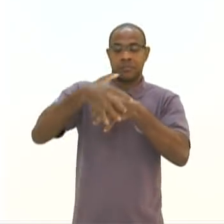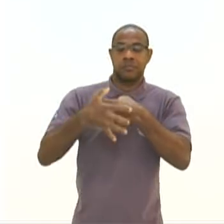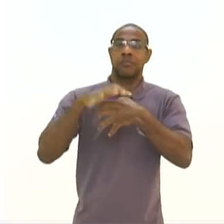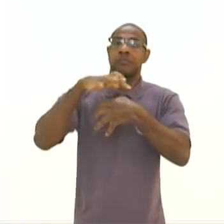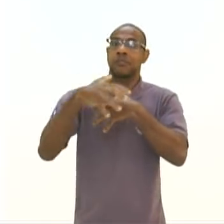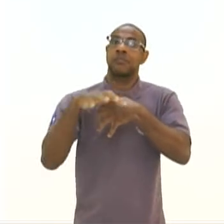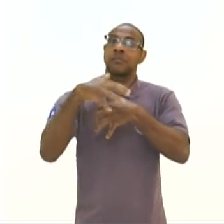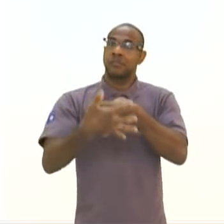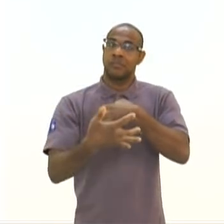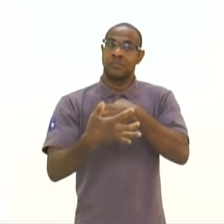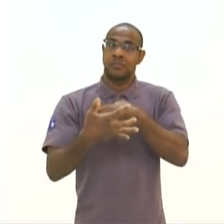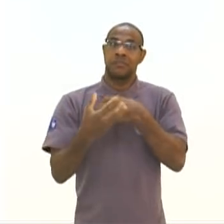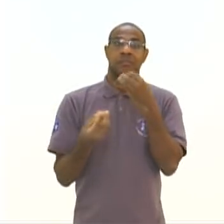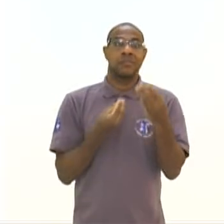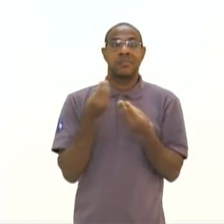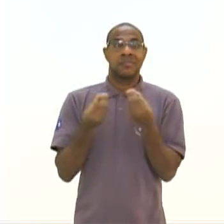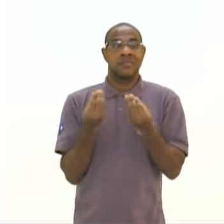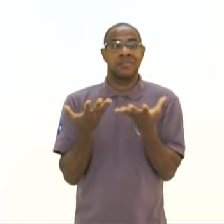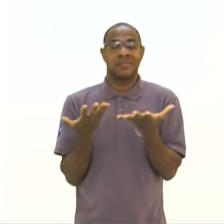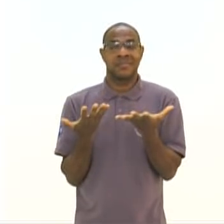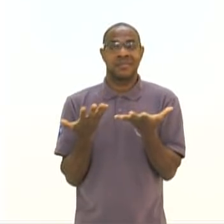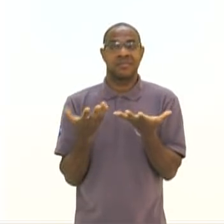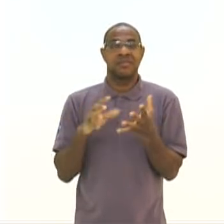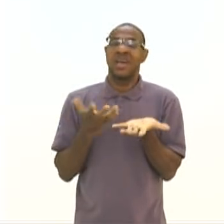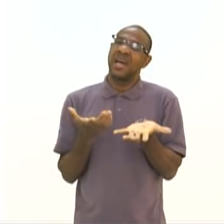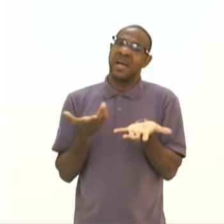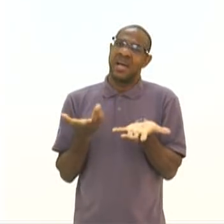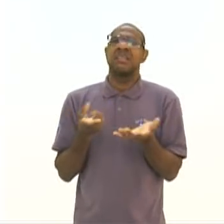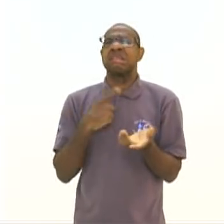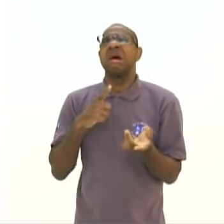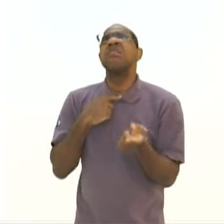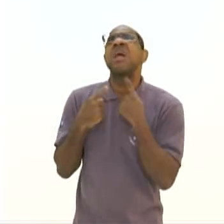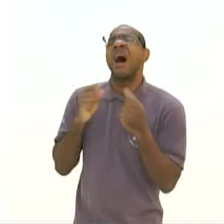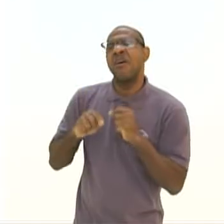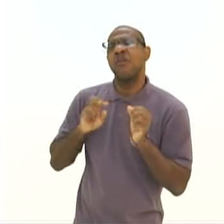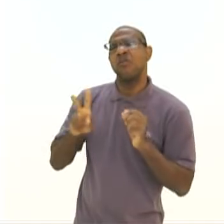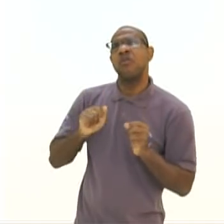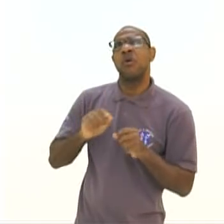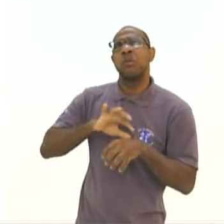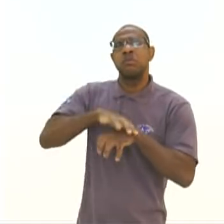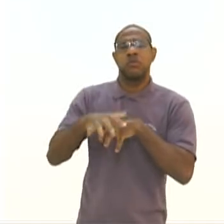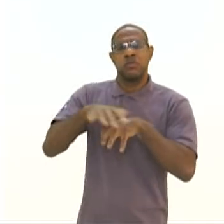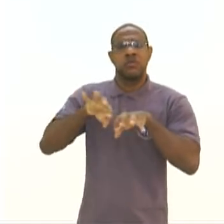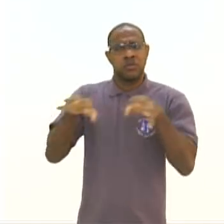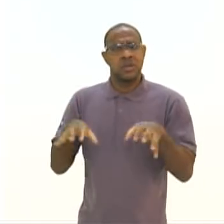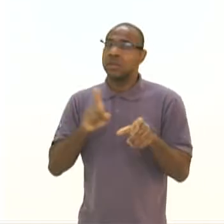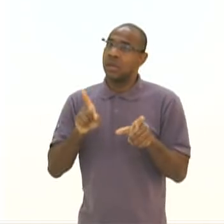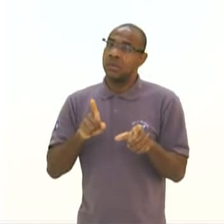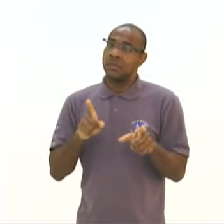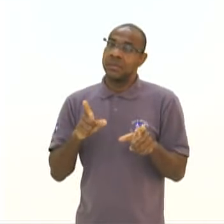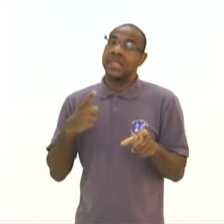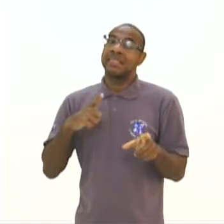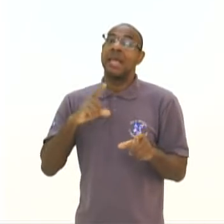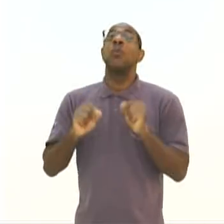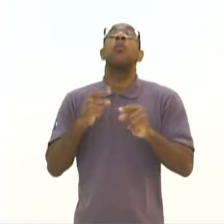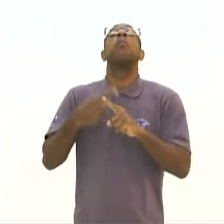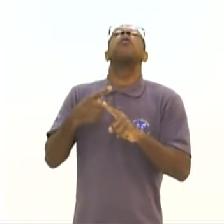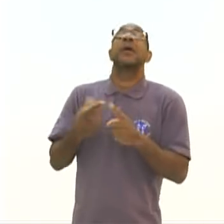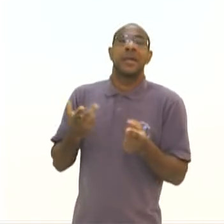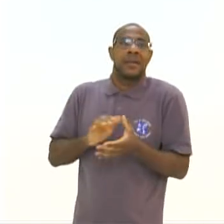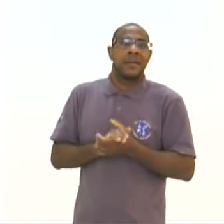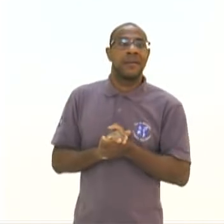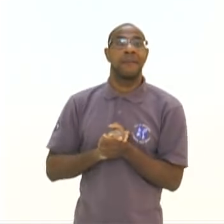feita de acordo com o quê? Deu uma vontade? Vou dividir por dividir? Não. Tem uma razão para essa divisão. Então a primeira é